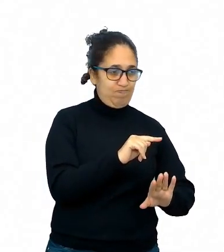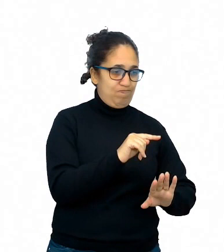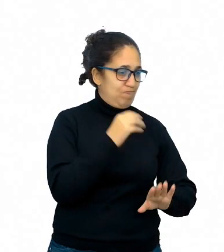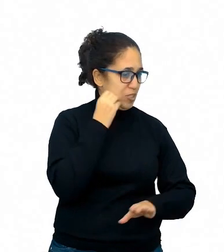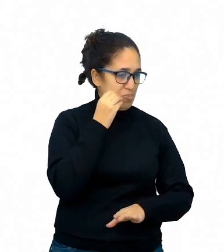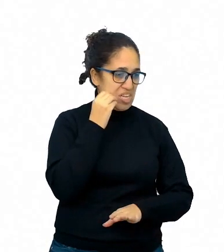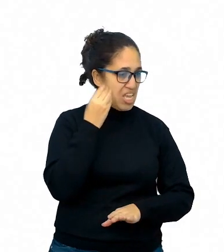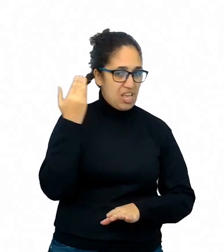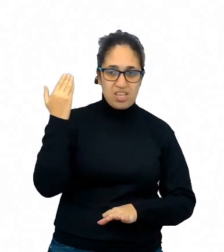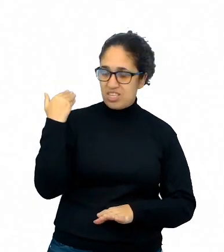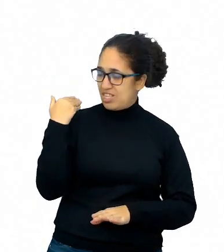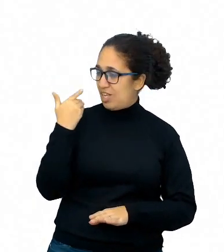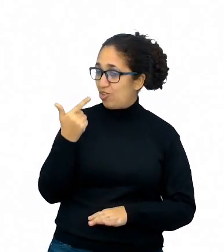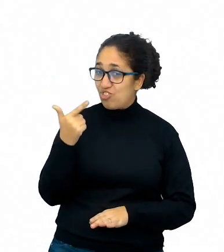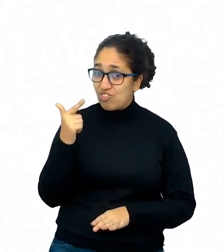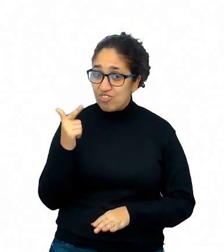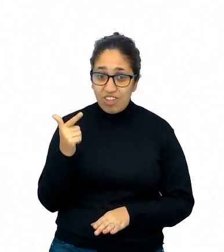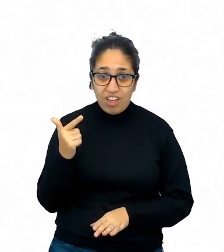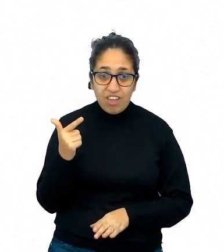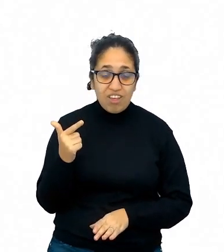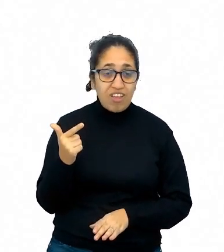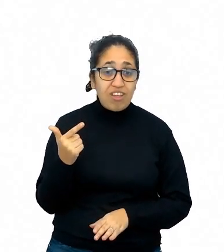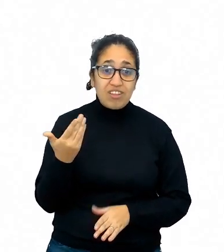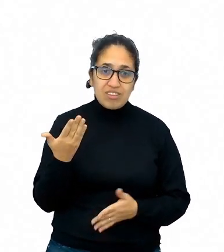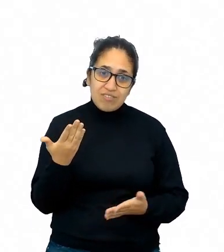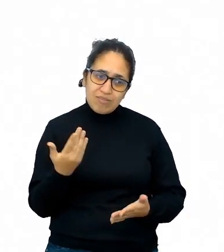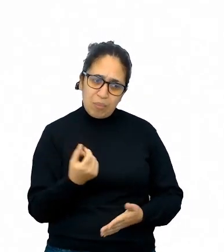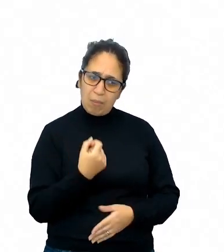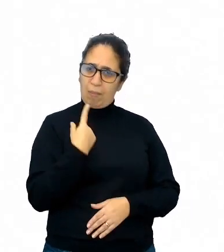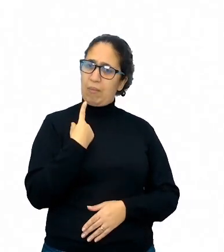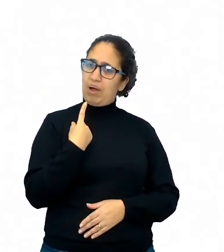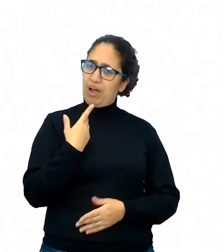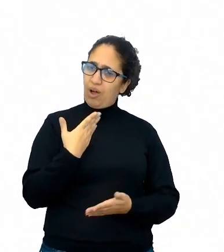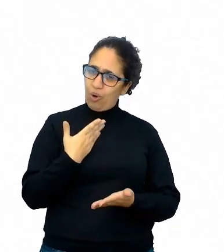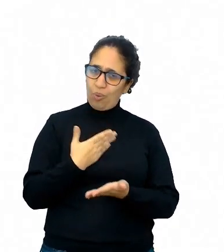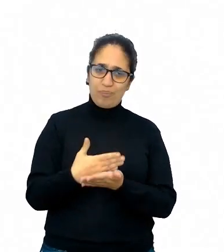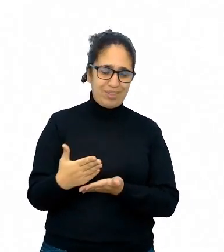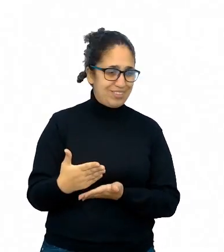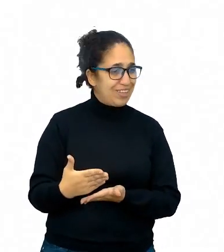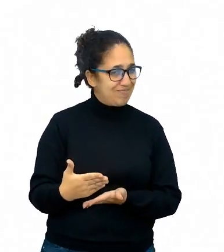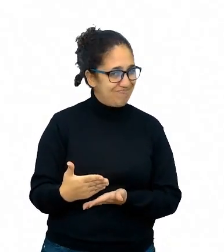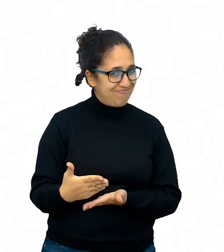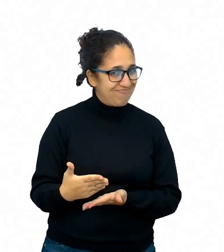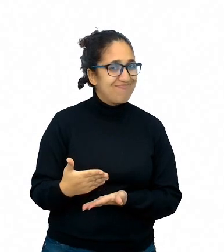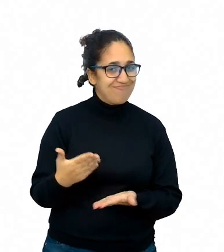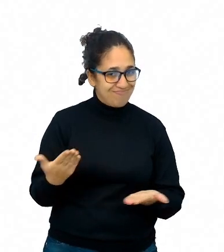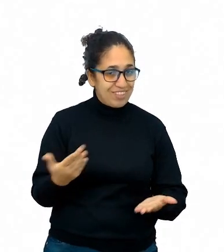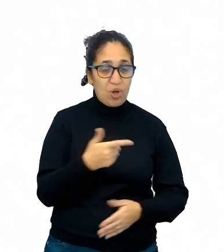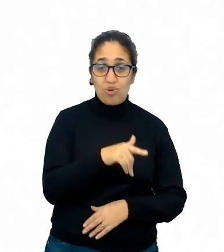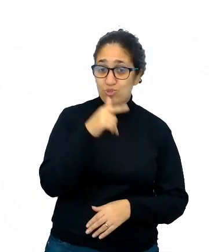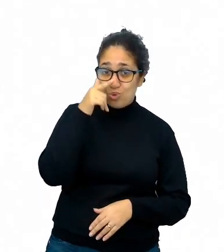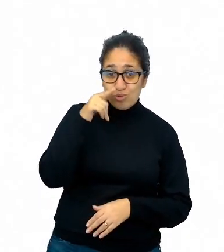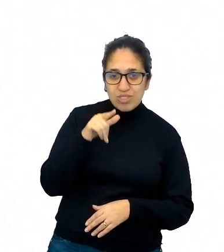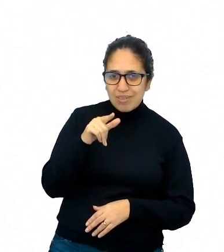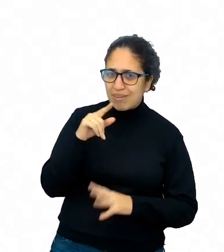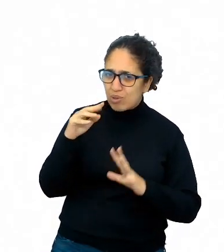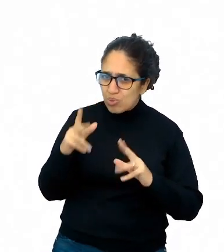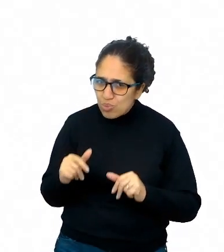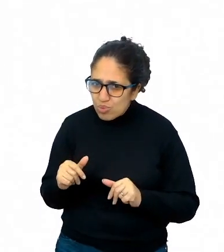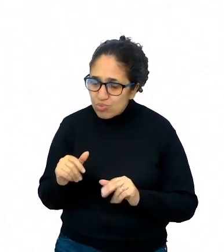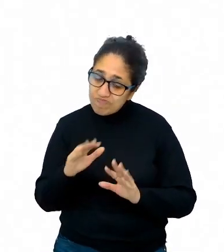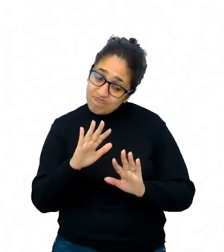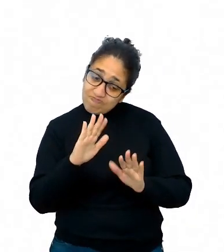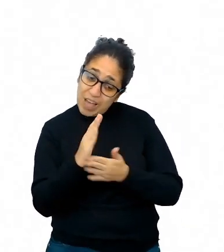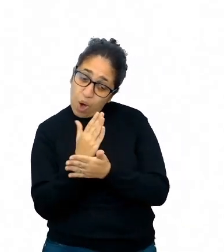isso anteriormente, esse primeiro momento vai ser muito estranho. E eles vão conseguir realizar tudo? Alguns